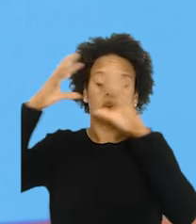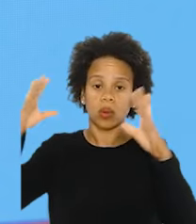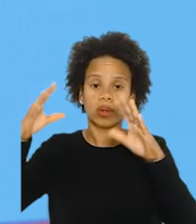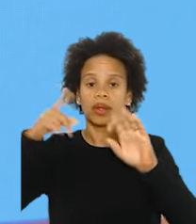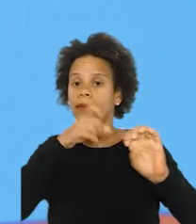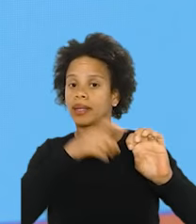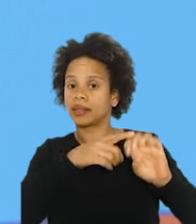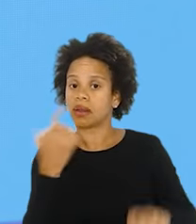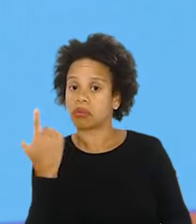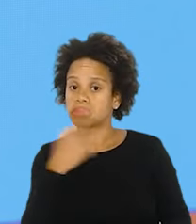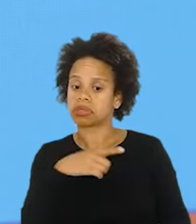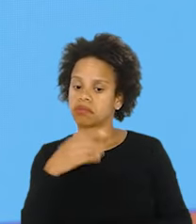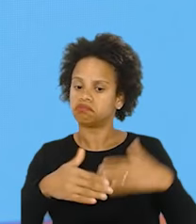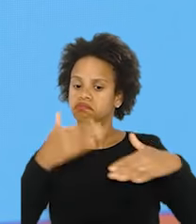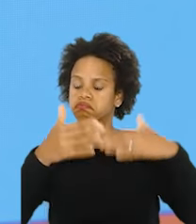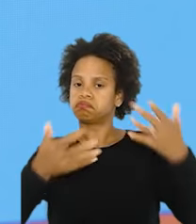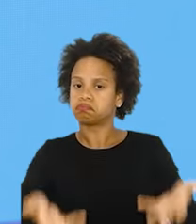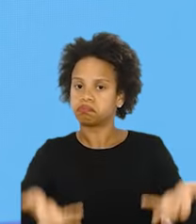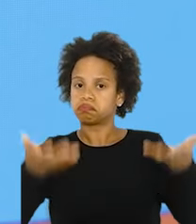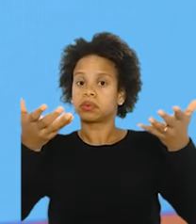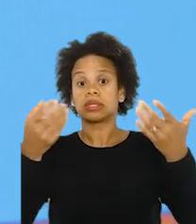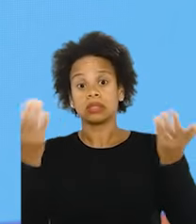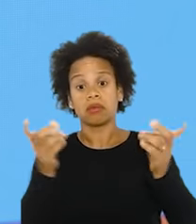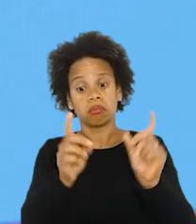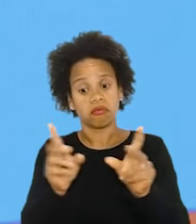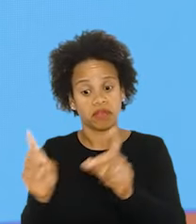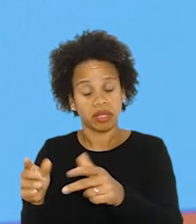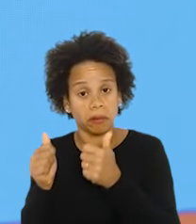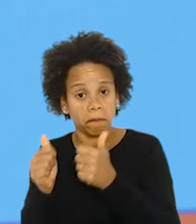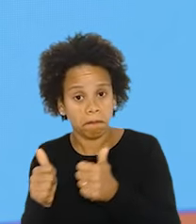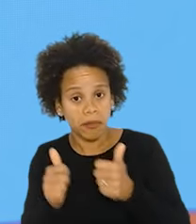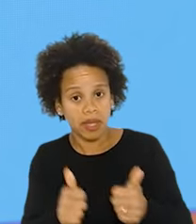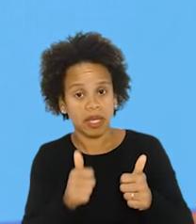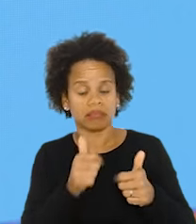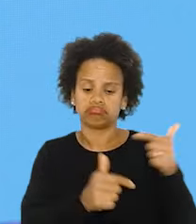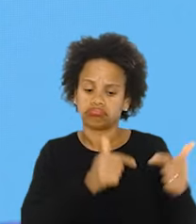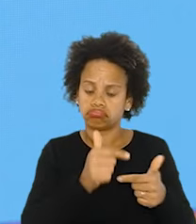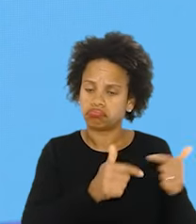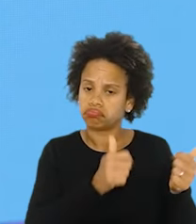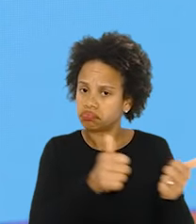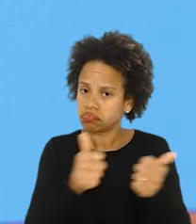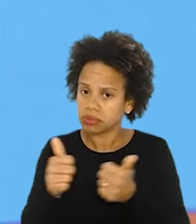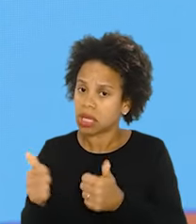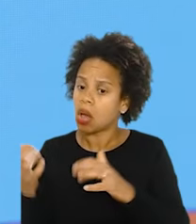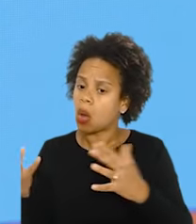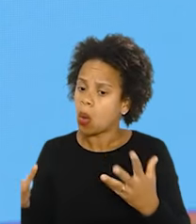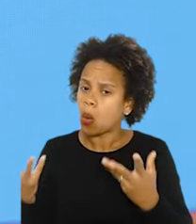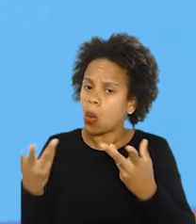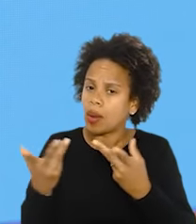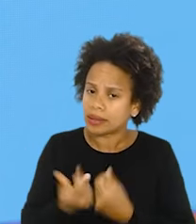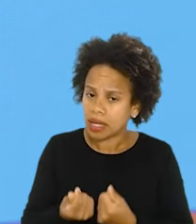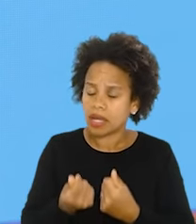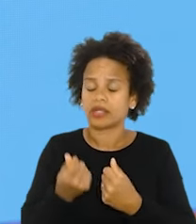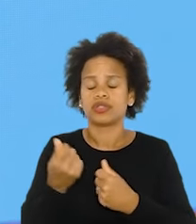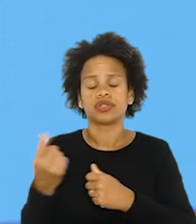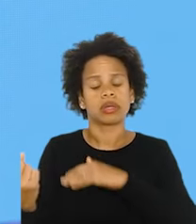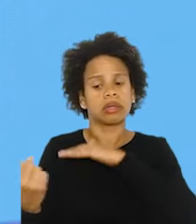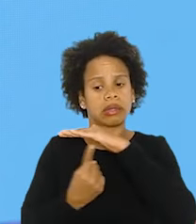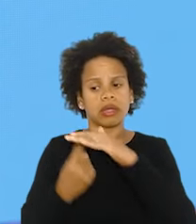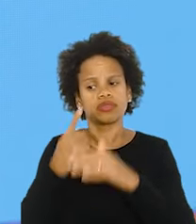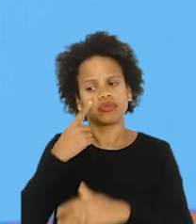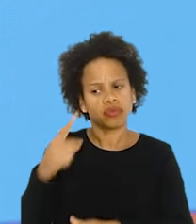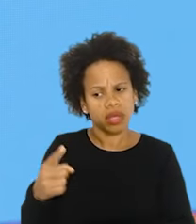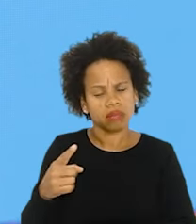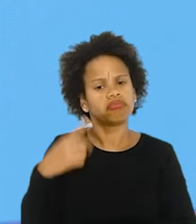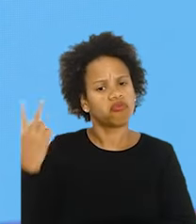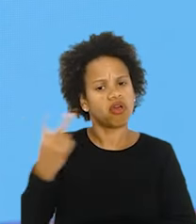de empreender e ter sucesso foi atingido Então você tá vendendo bem está prestando serviço é de qualidade os clientes enxergaram o valor E